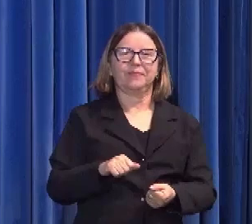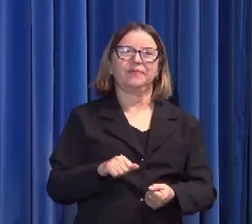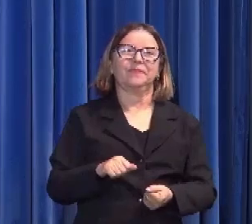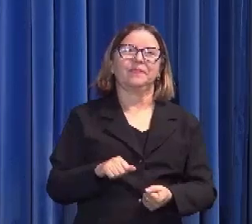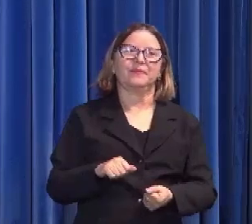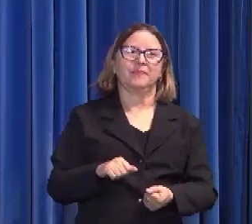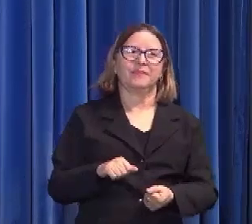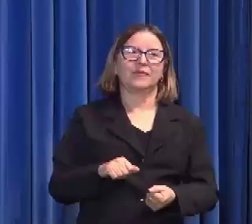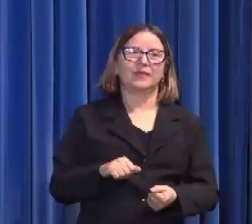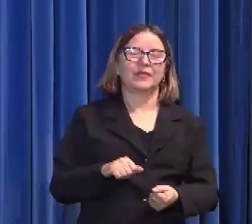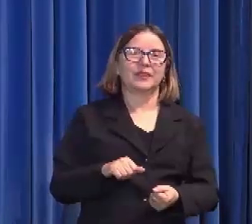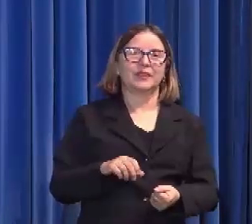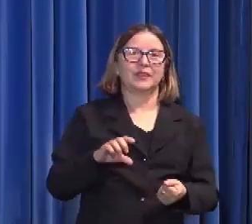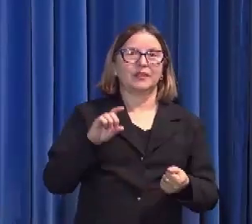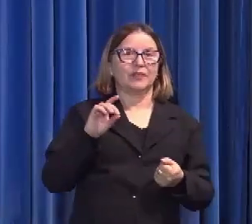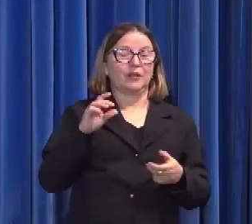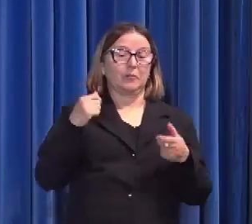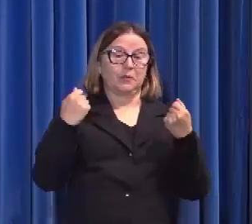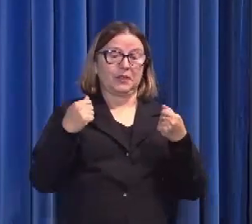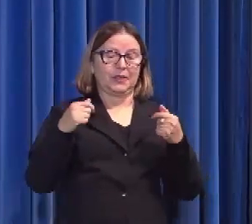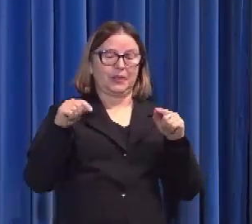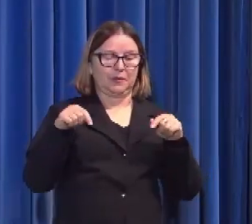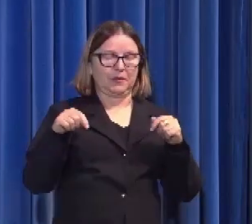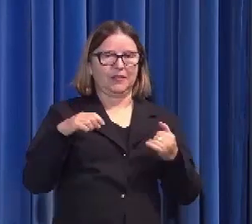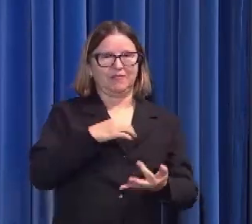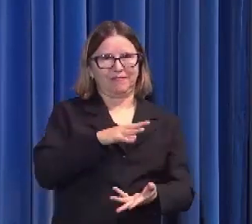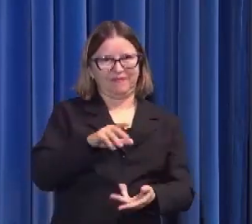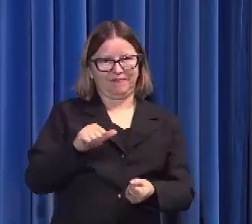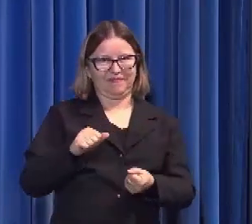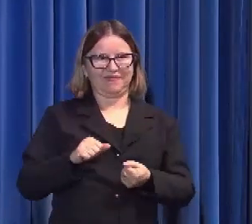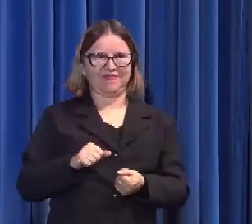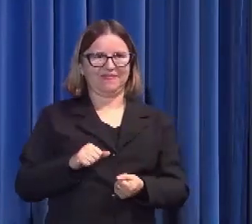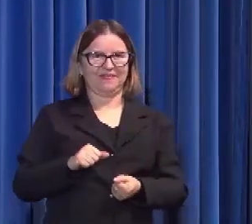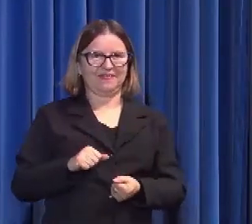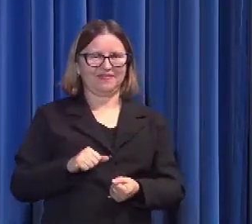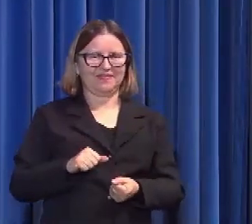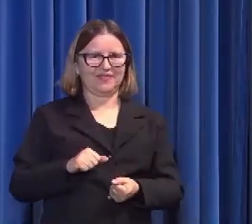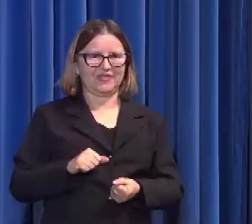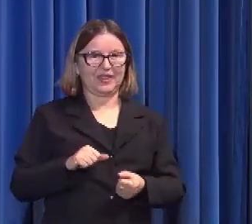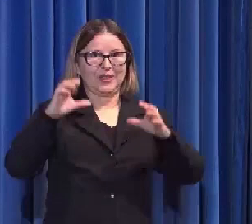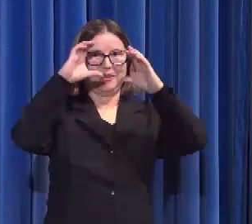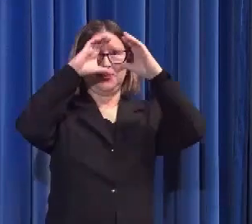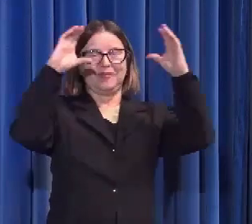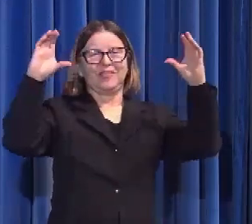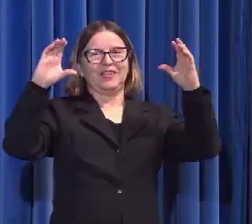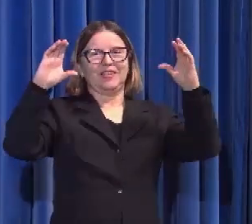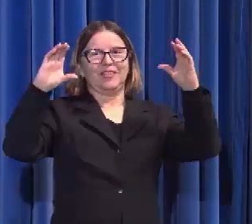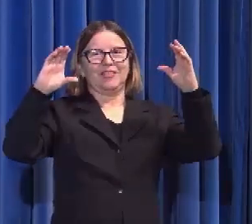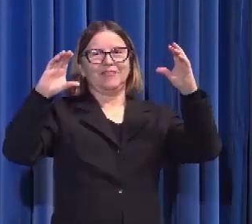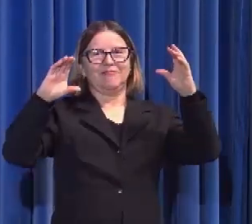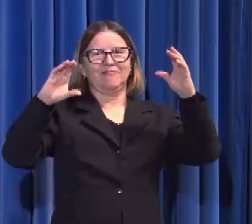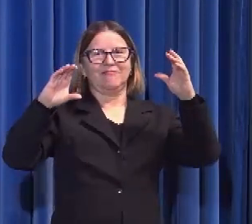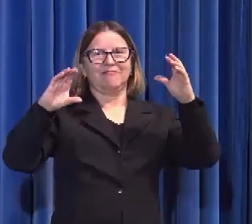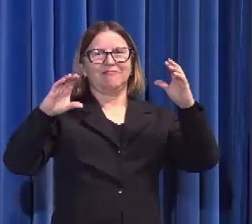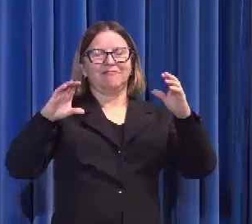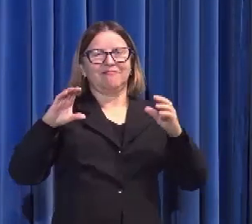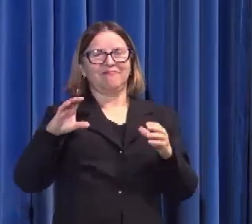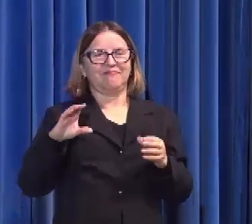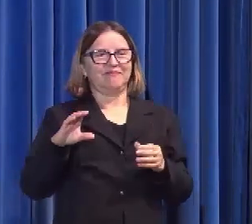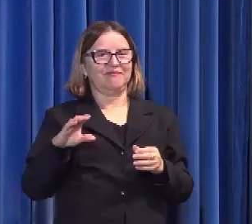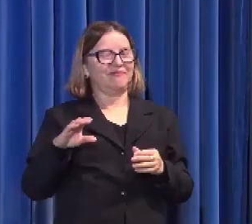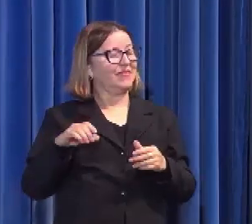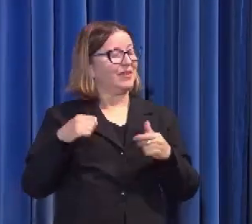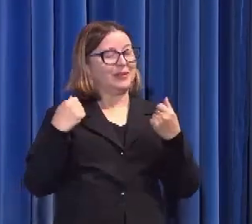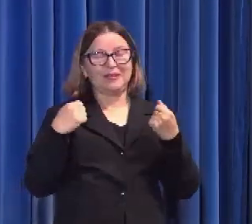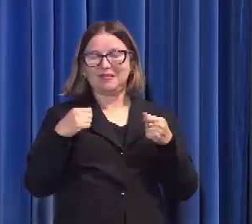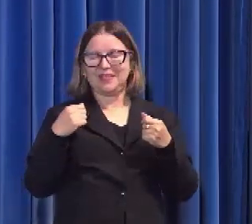e nós só temos nessa terceira dimensão e lá no céu vamos Sua Mulher de Fé nem esperança e já